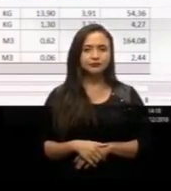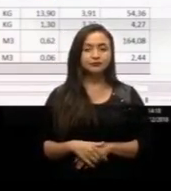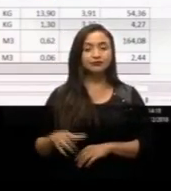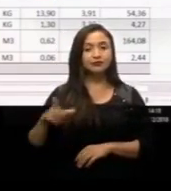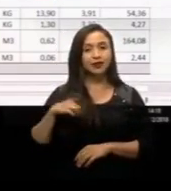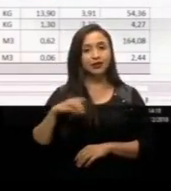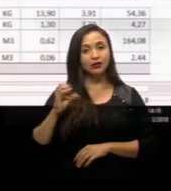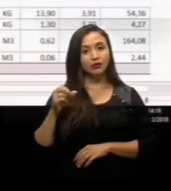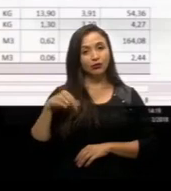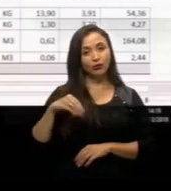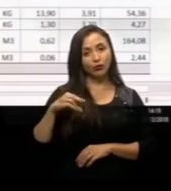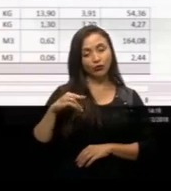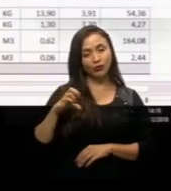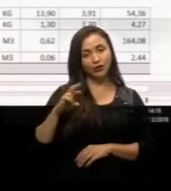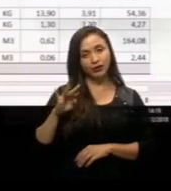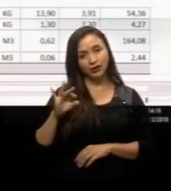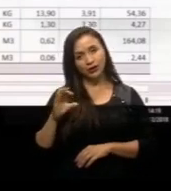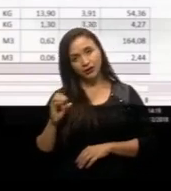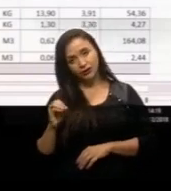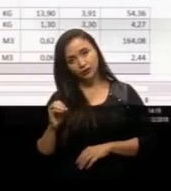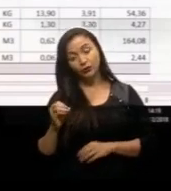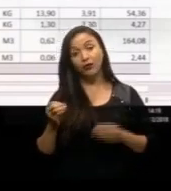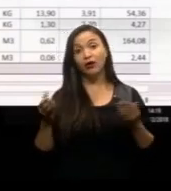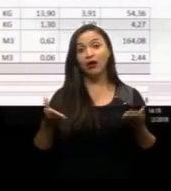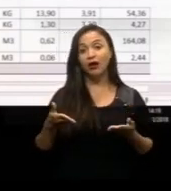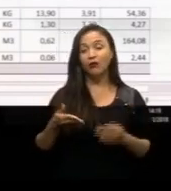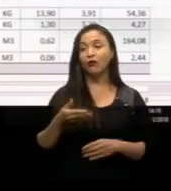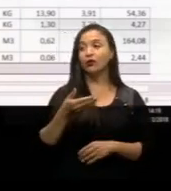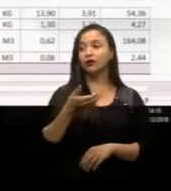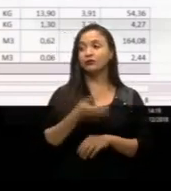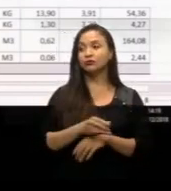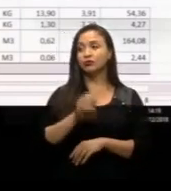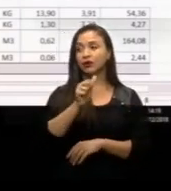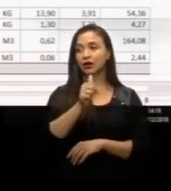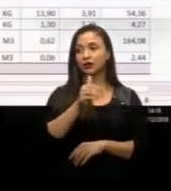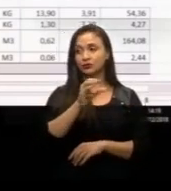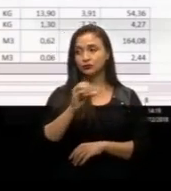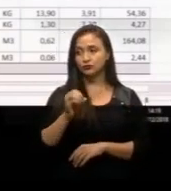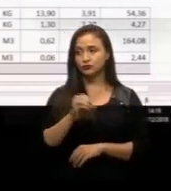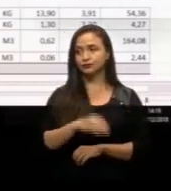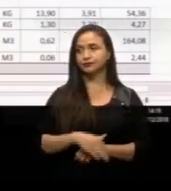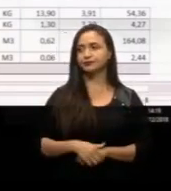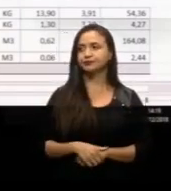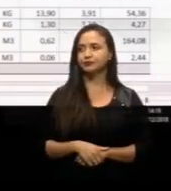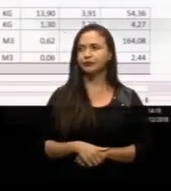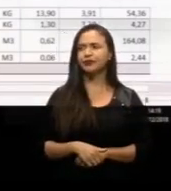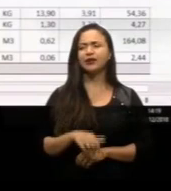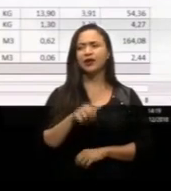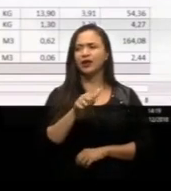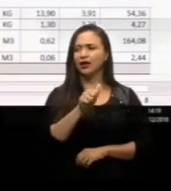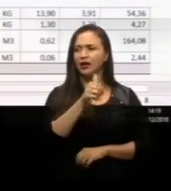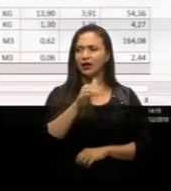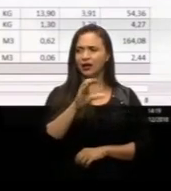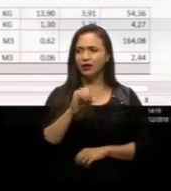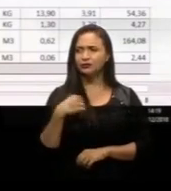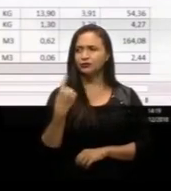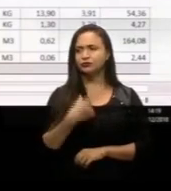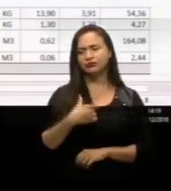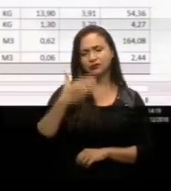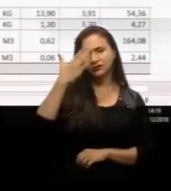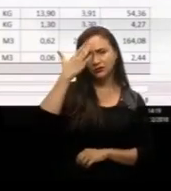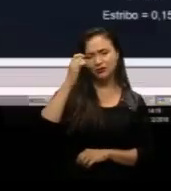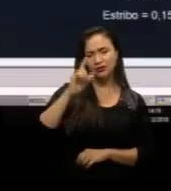Concreto usinado. Vamos fazer o aço do baldrame agora. Bom, o aço do baldrame, a gente sabe que é